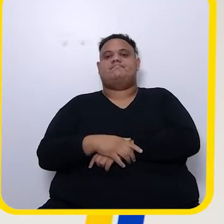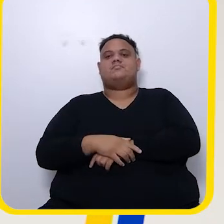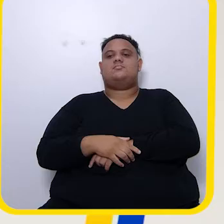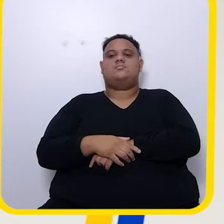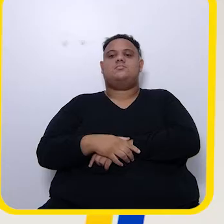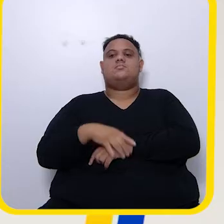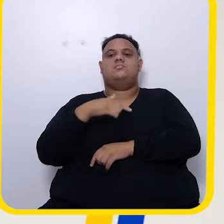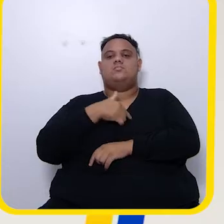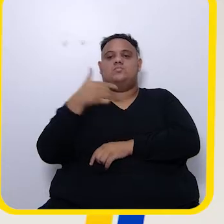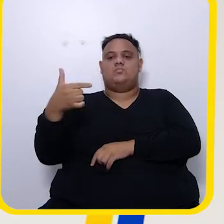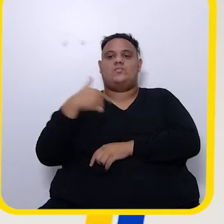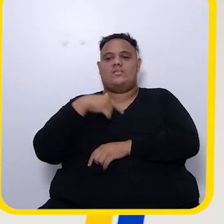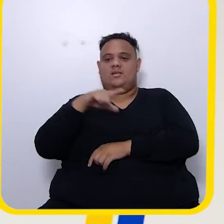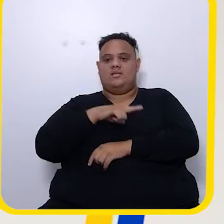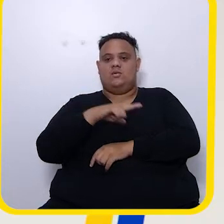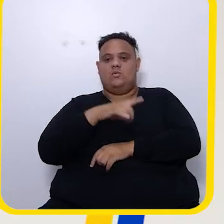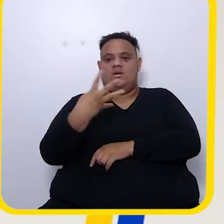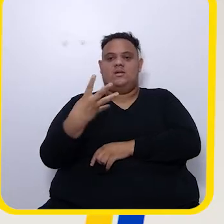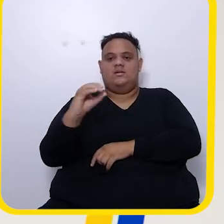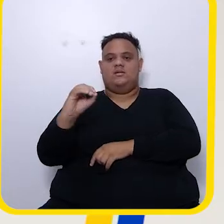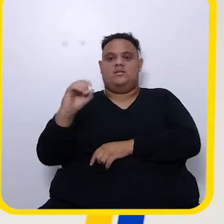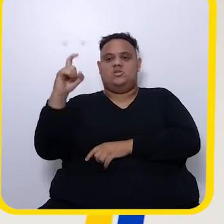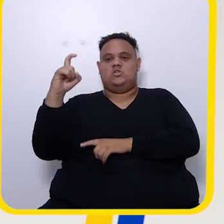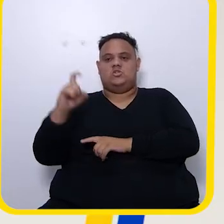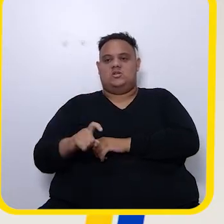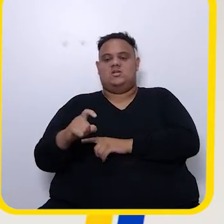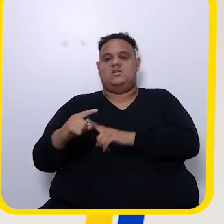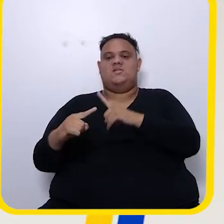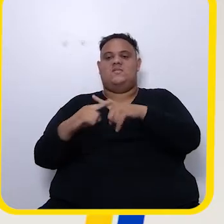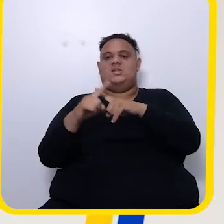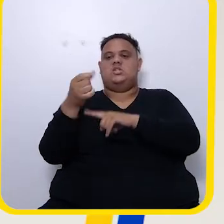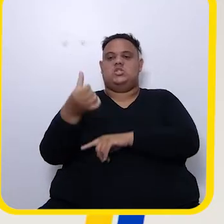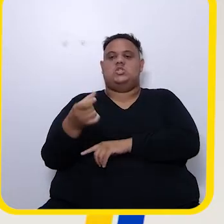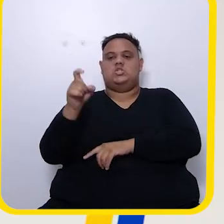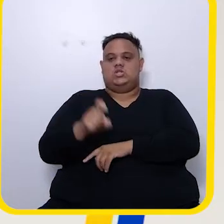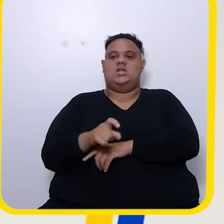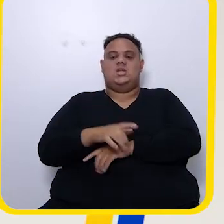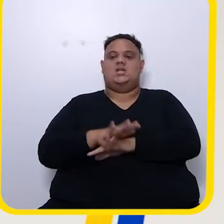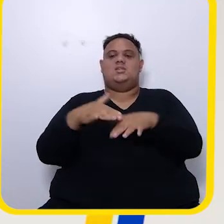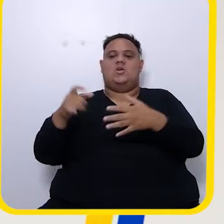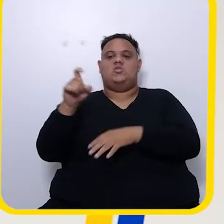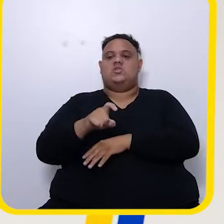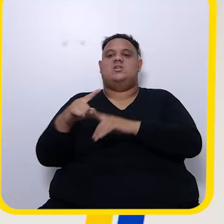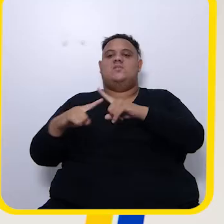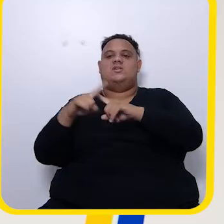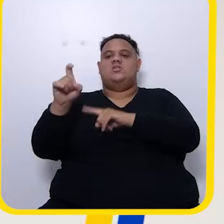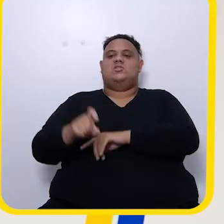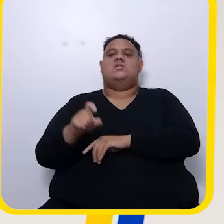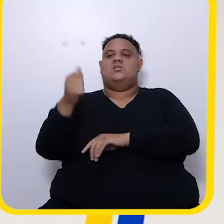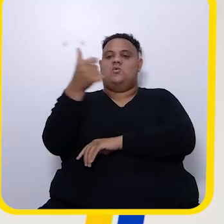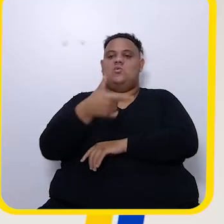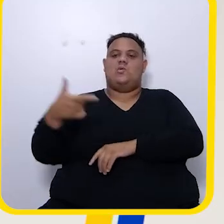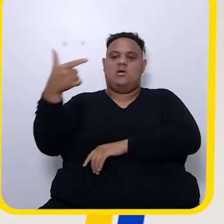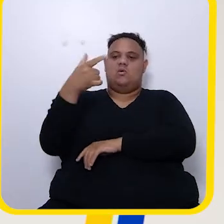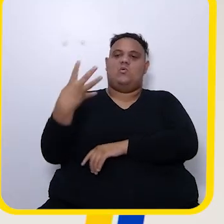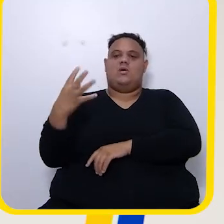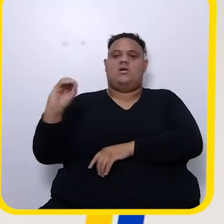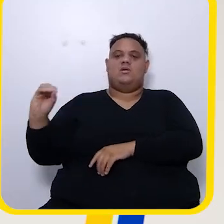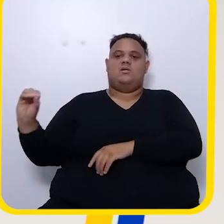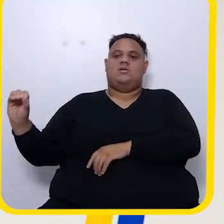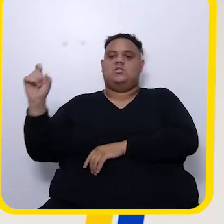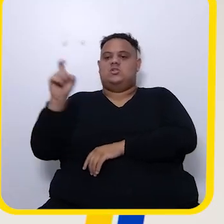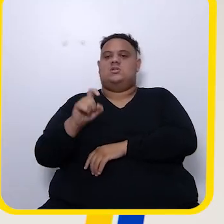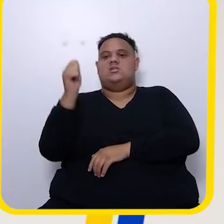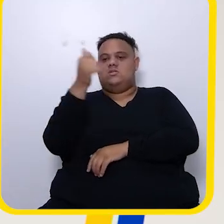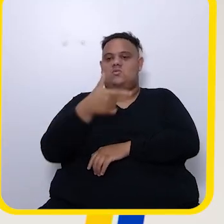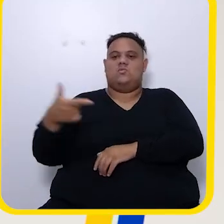segundo membro, ó, eu tenho 40x vezes x. Então, x vezes x dá x ao quadrado, né? Então, fica 40x ao